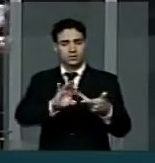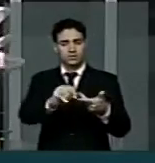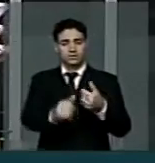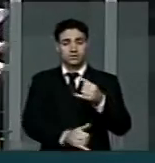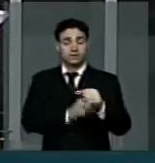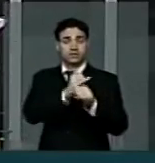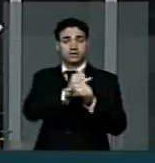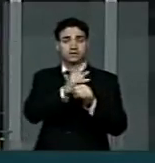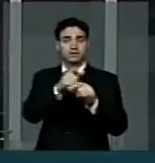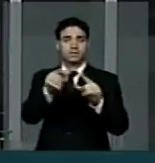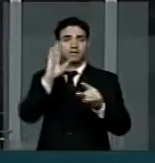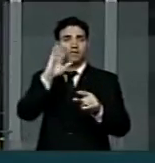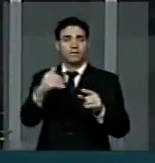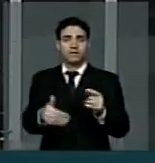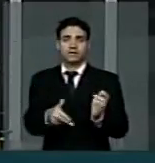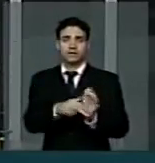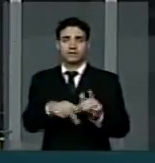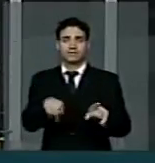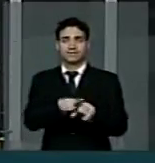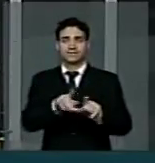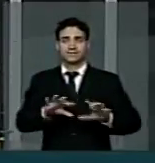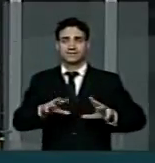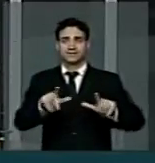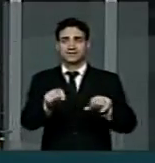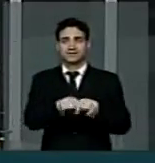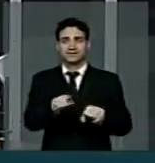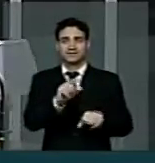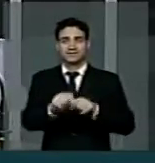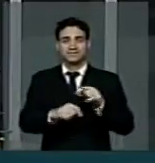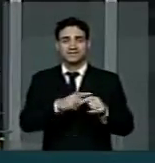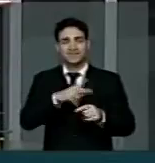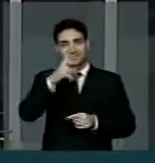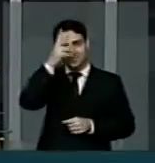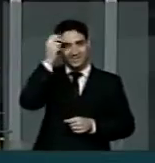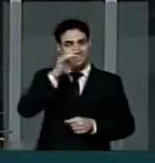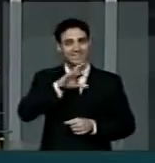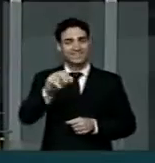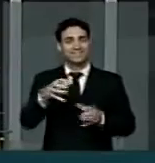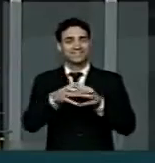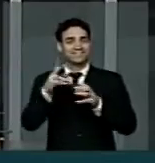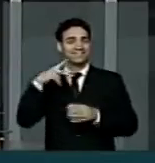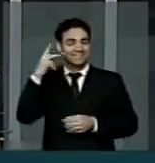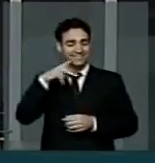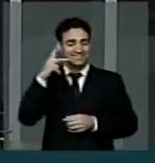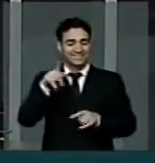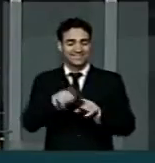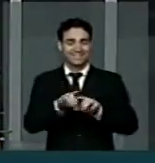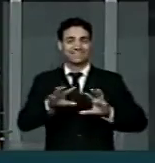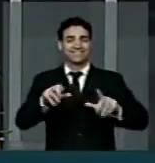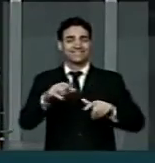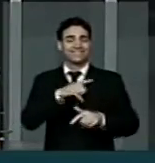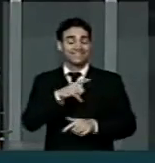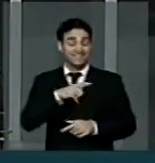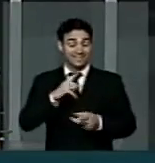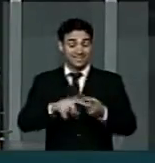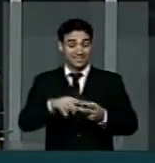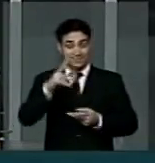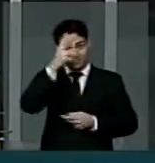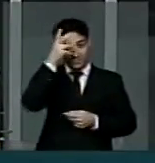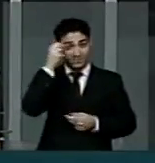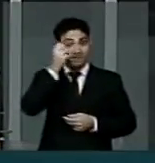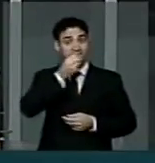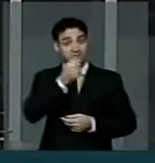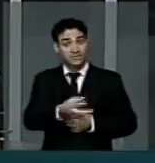minha homenagem a todos os prefeitos brasileiros de todos os partidos. Todos os partidos têm prefeitos bons, tem